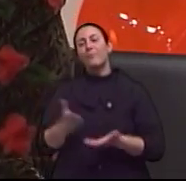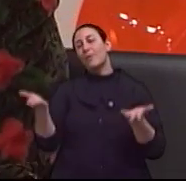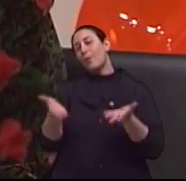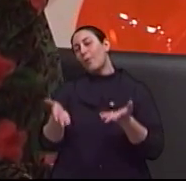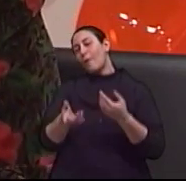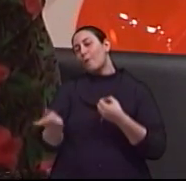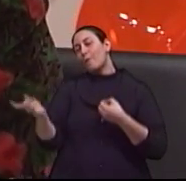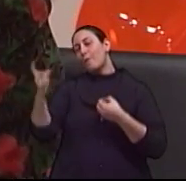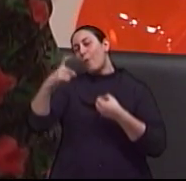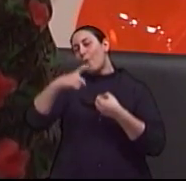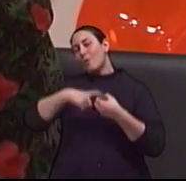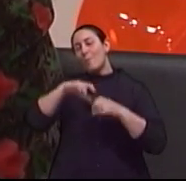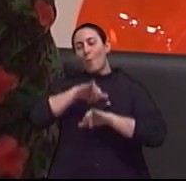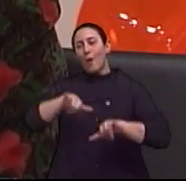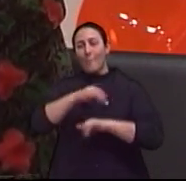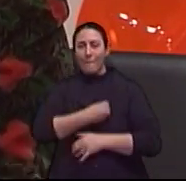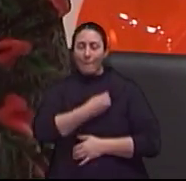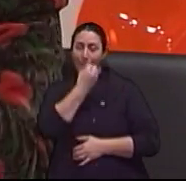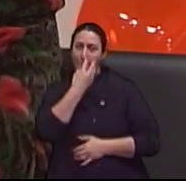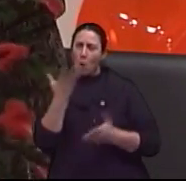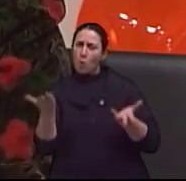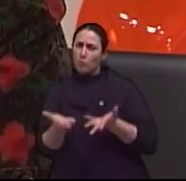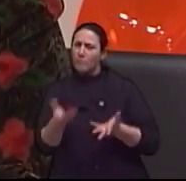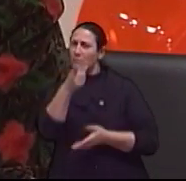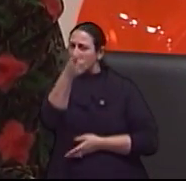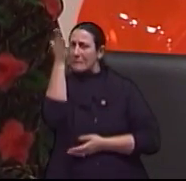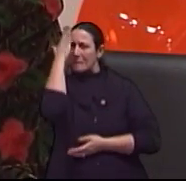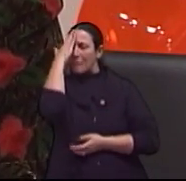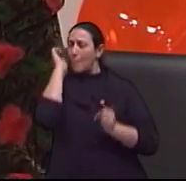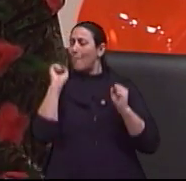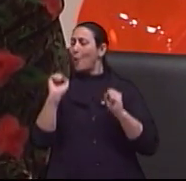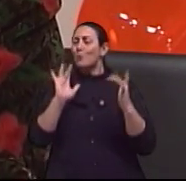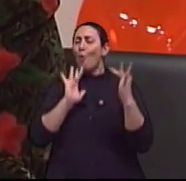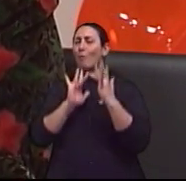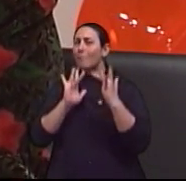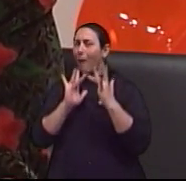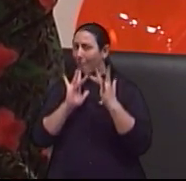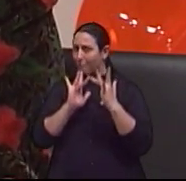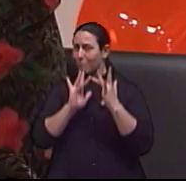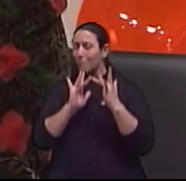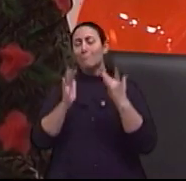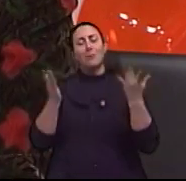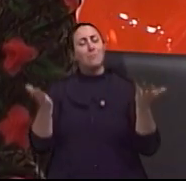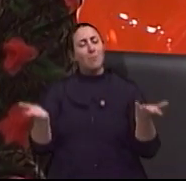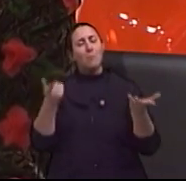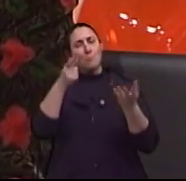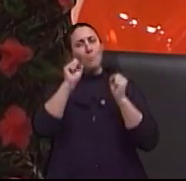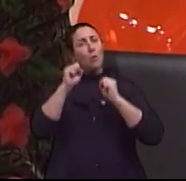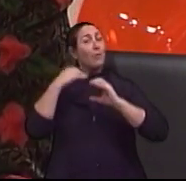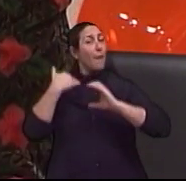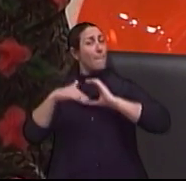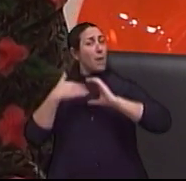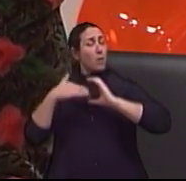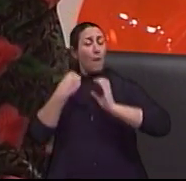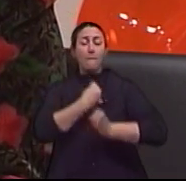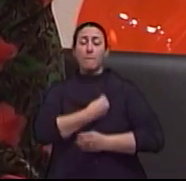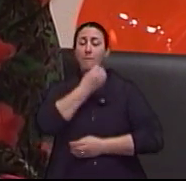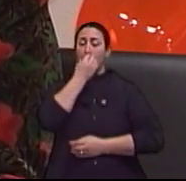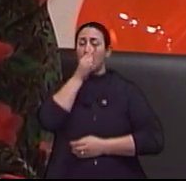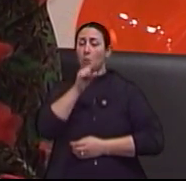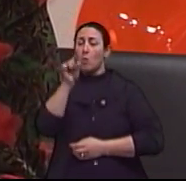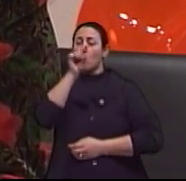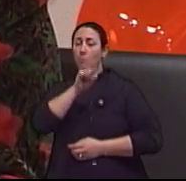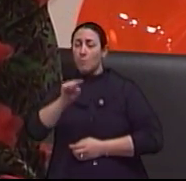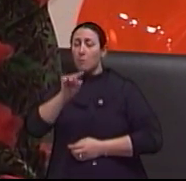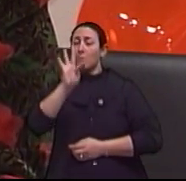estamos de volta com o nosso viva bem de hoje e você sabe que pode ter uma conexão direta com a gente através do nosso e-mail viva bem